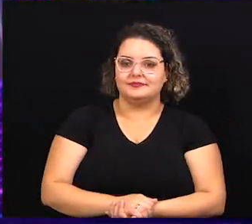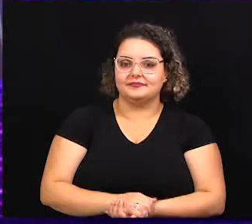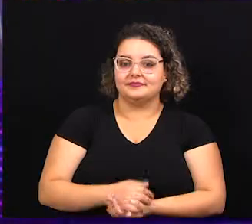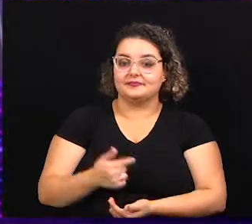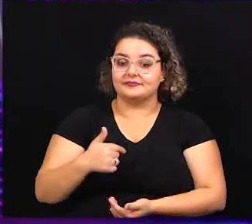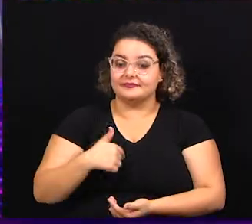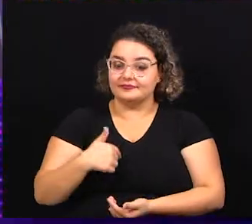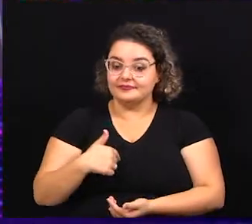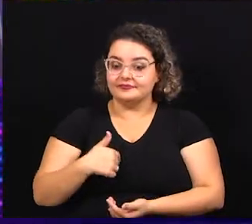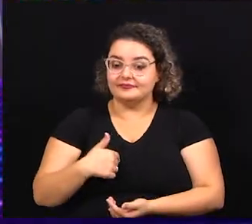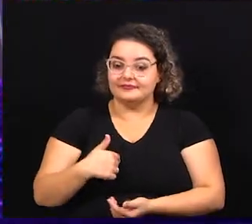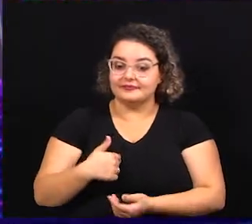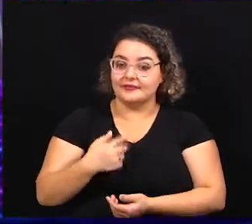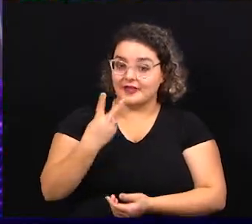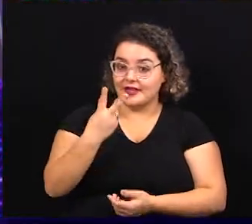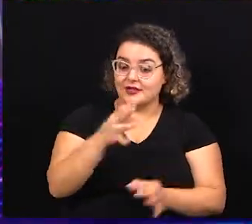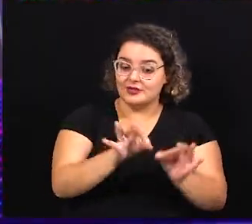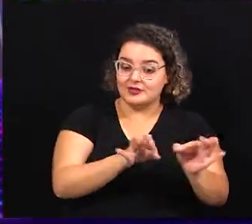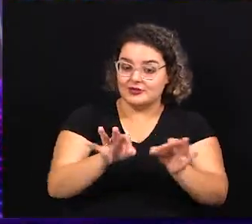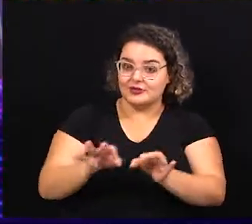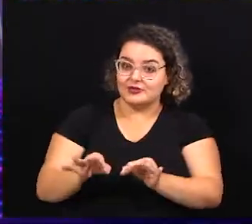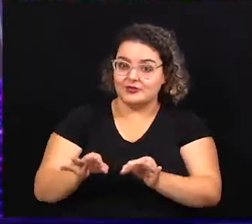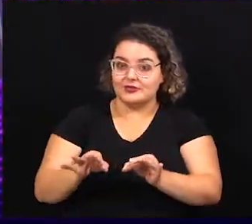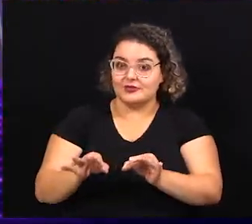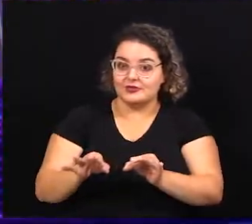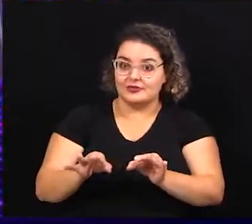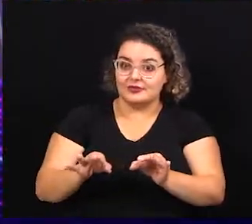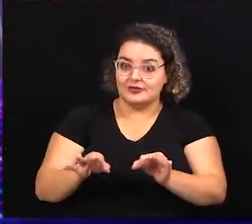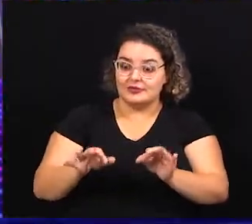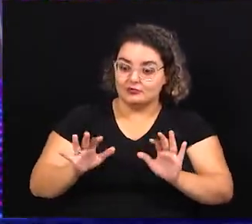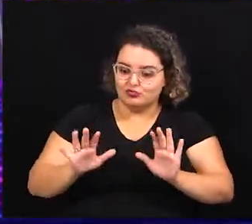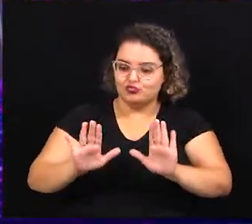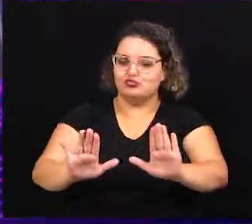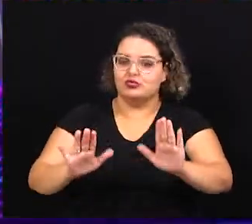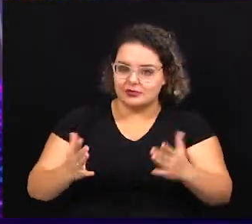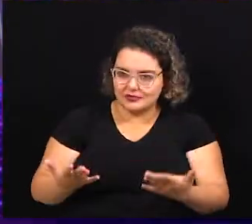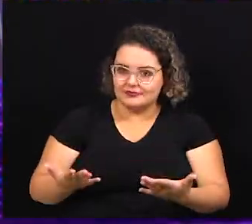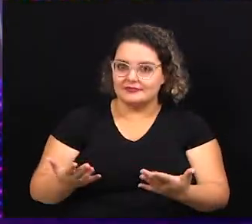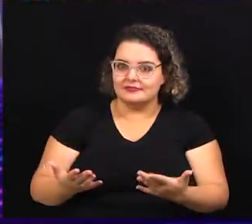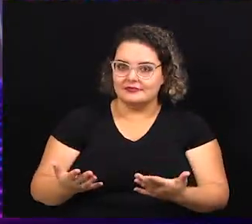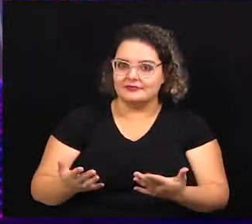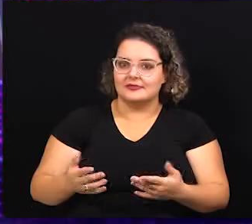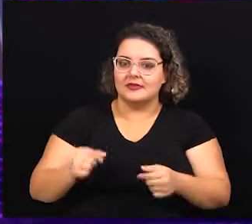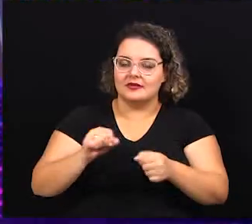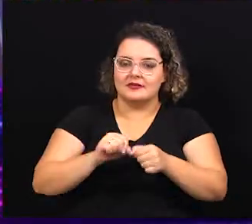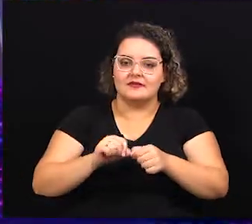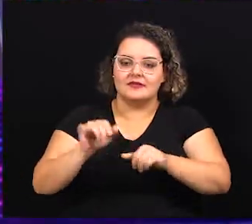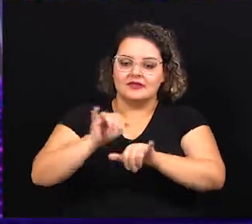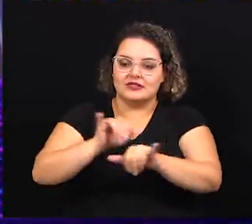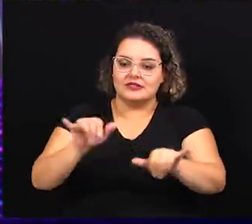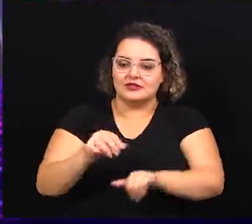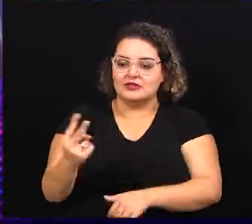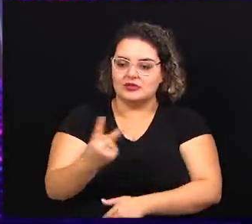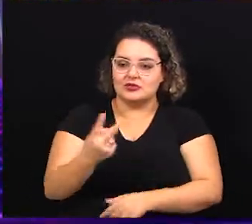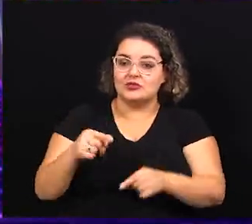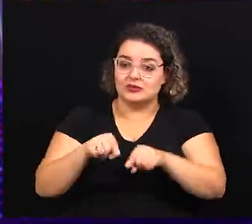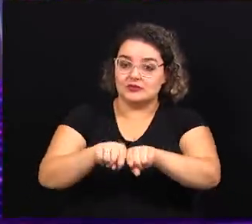Então, assim, eu tô tendo esses 2 projetos meio que de frente para frente, basicamente. Então eu tô fazendo